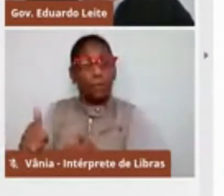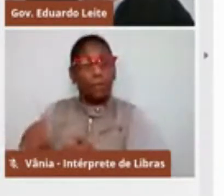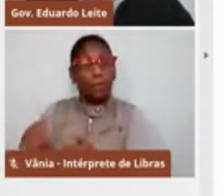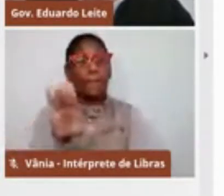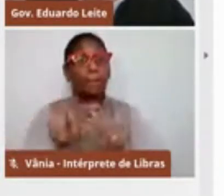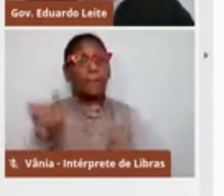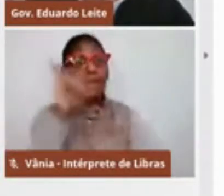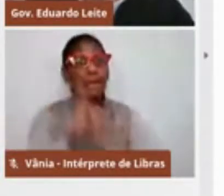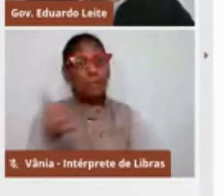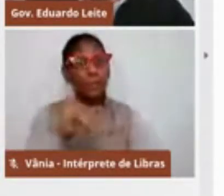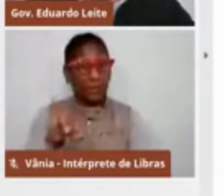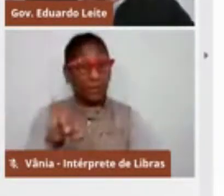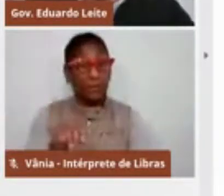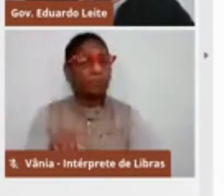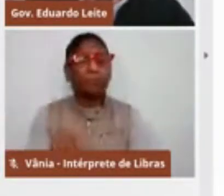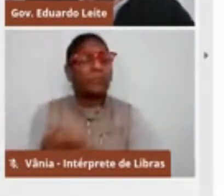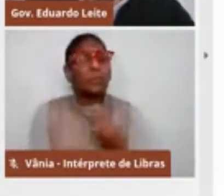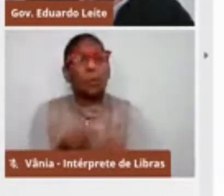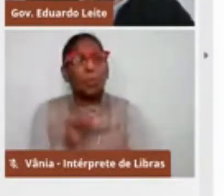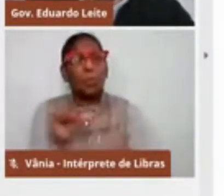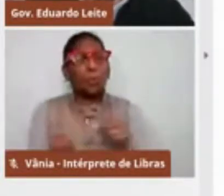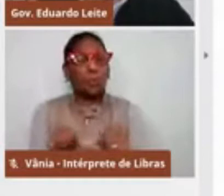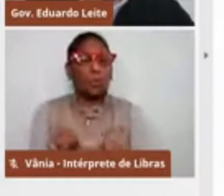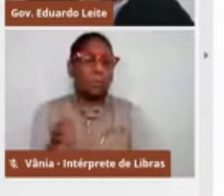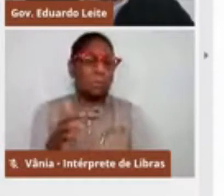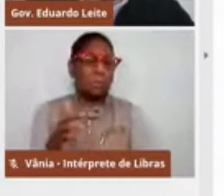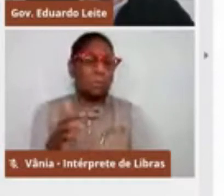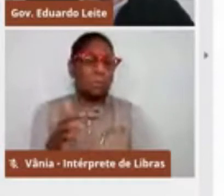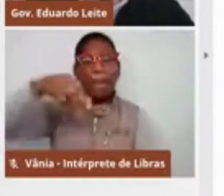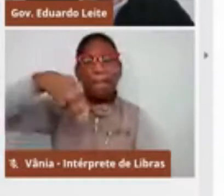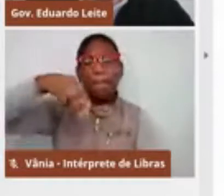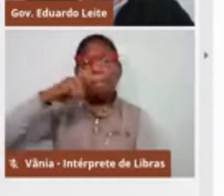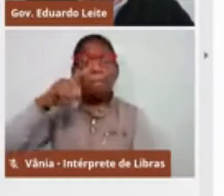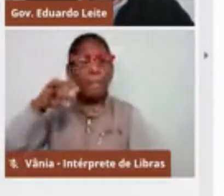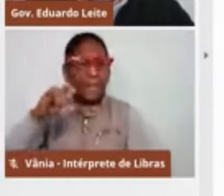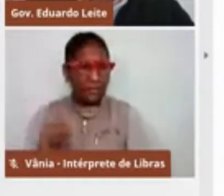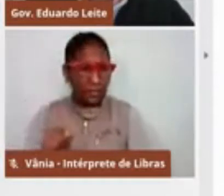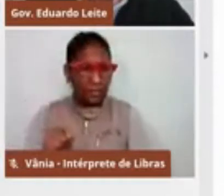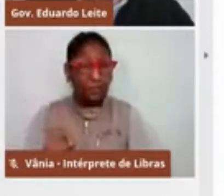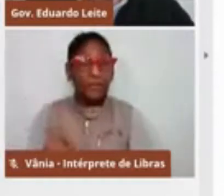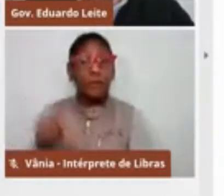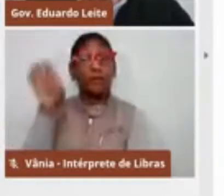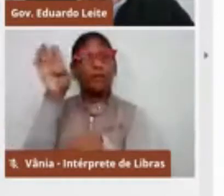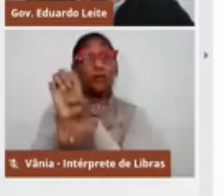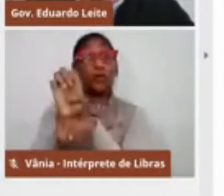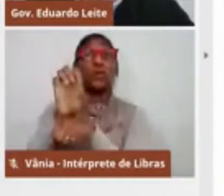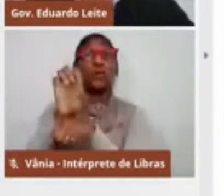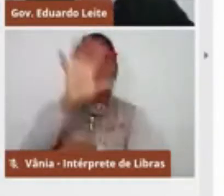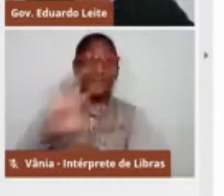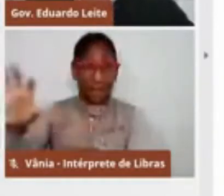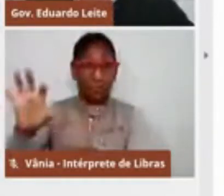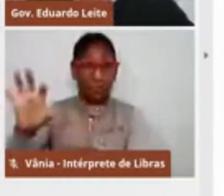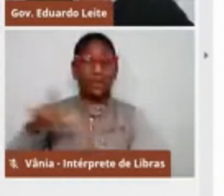um indicador que ajudou a reduzir esta média em todas as regiões foi o indicador do estado de disponibilidade de